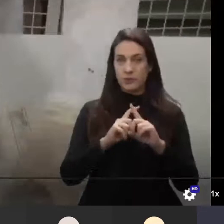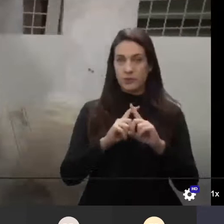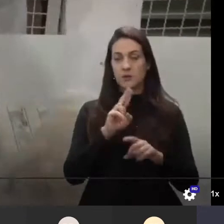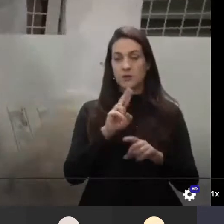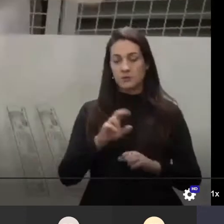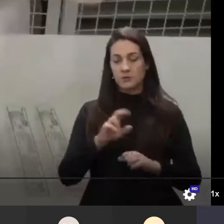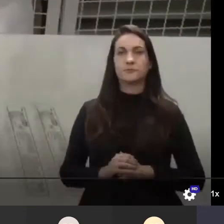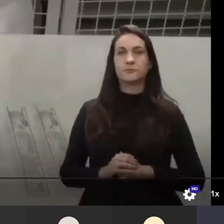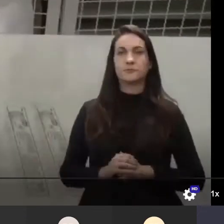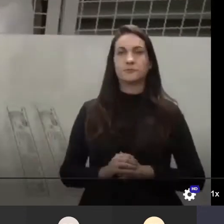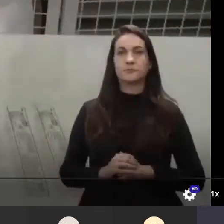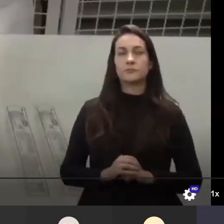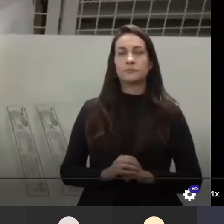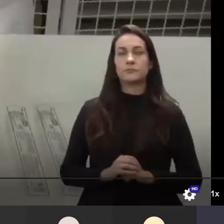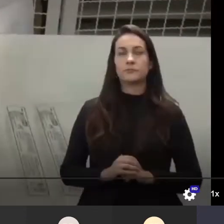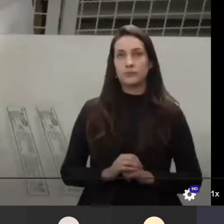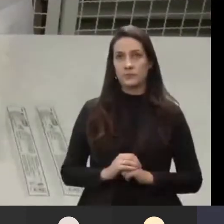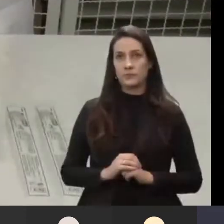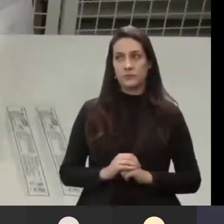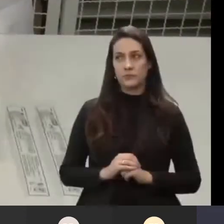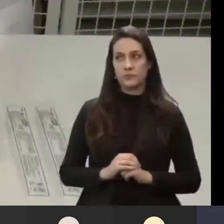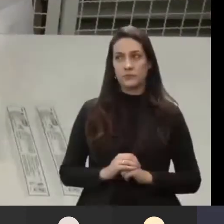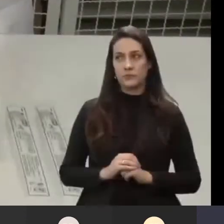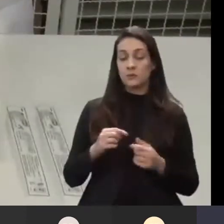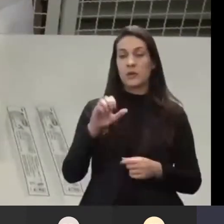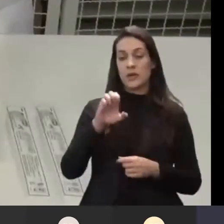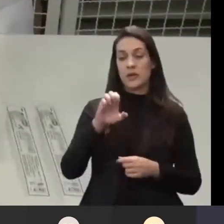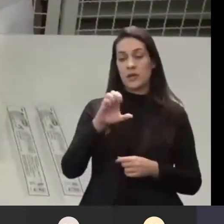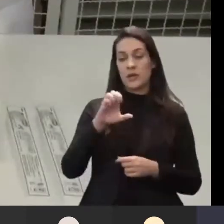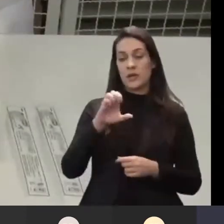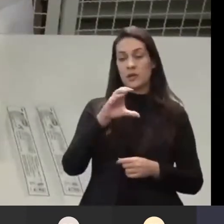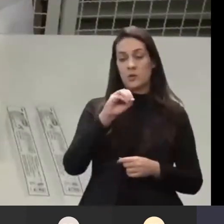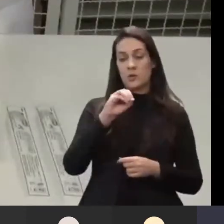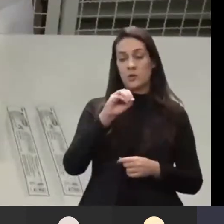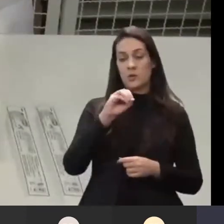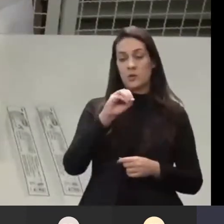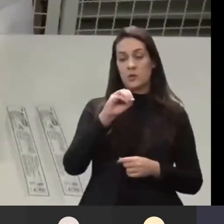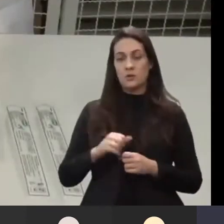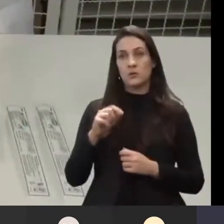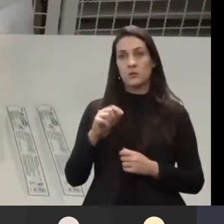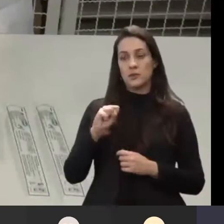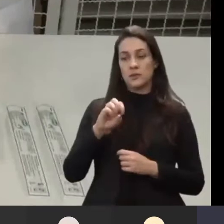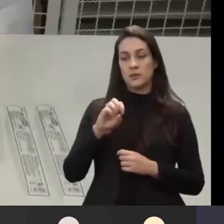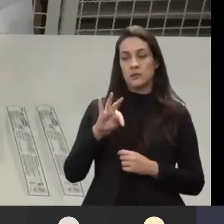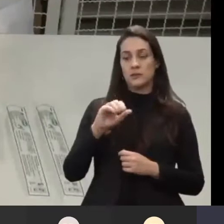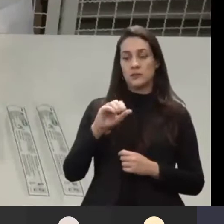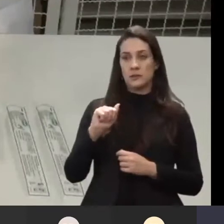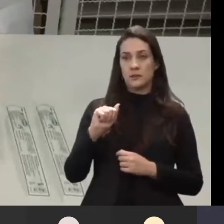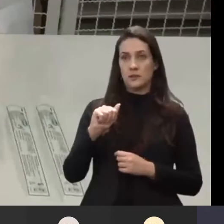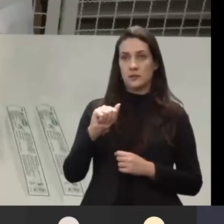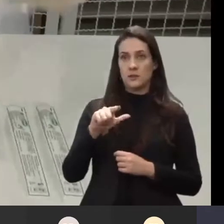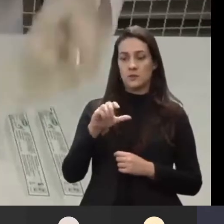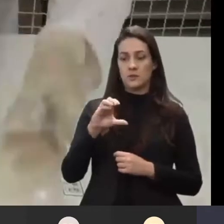Então, agora, estamos trabalhando com a E. coli e com o Staphylococcus aureus.